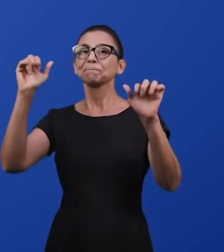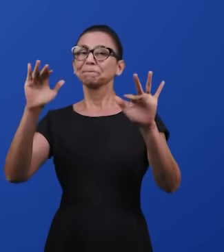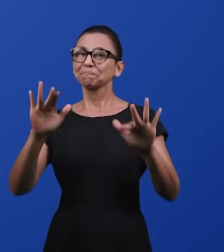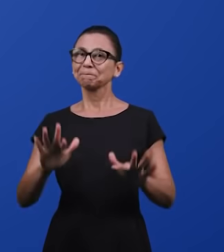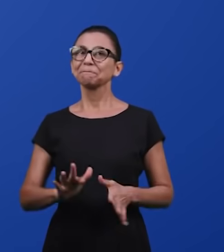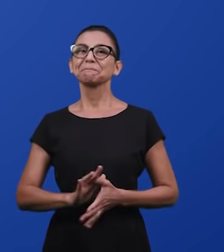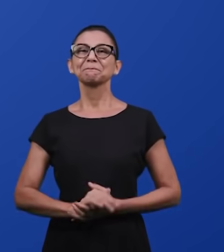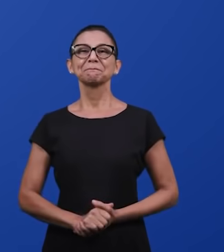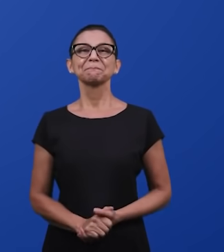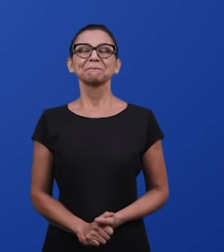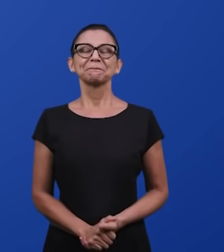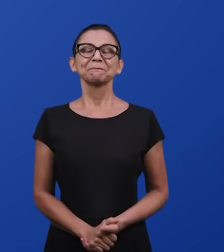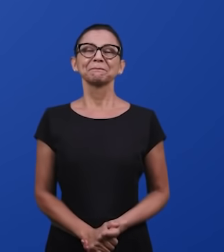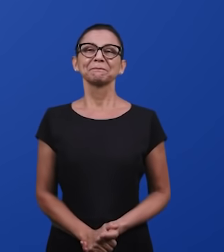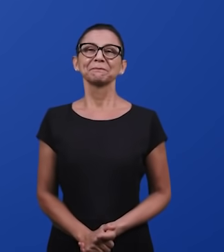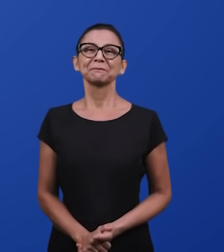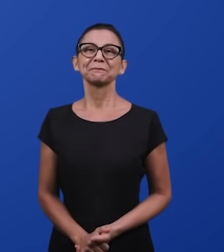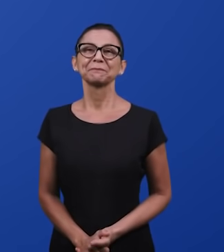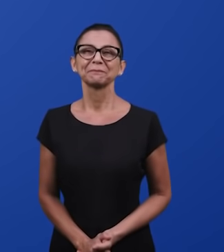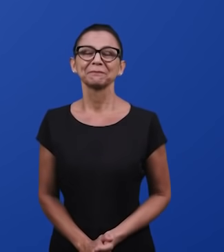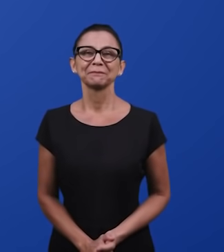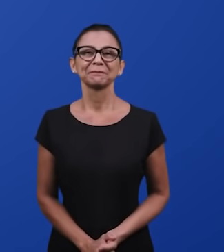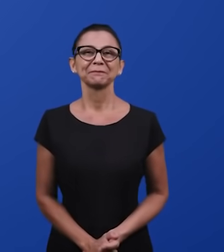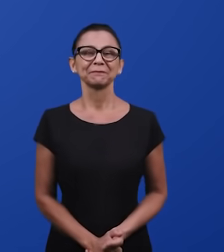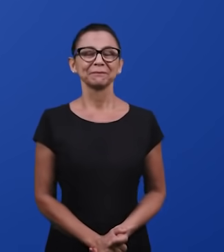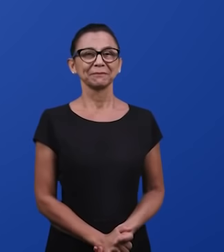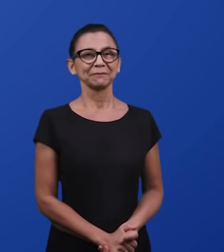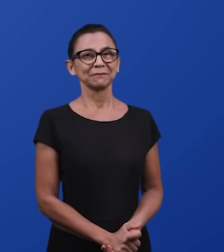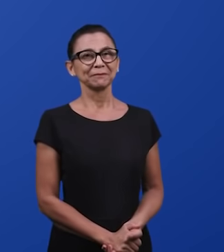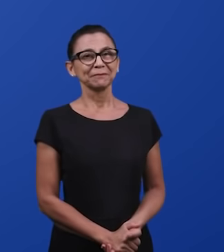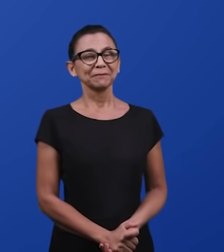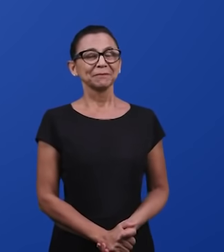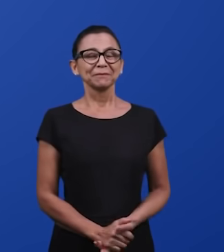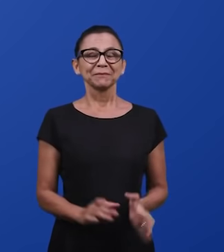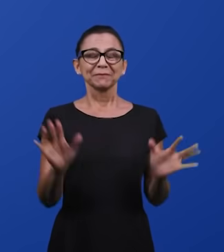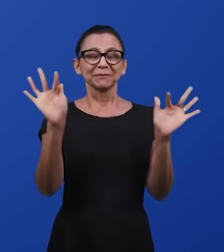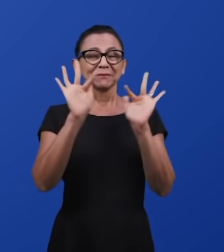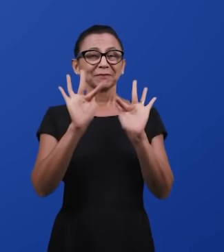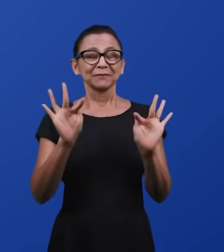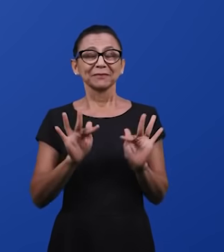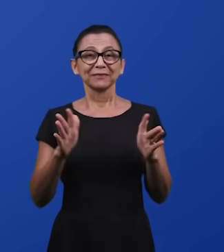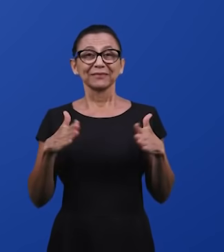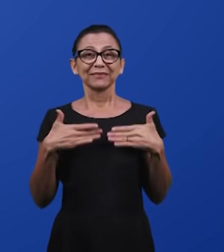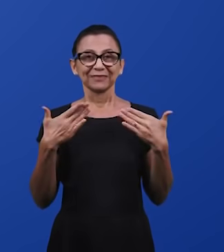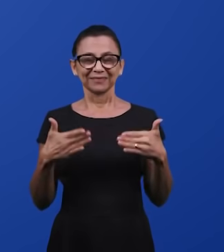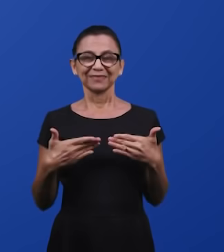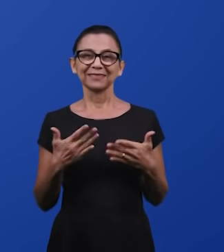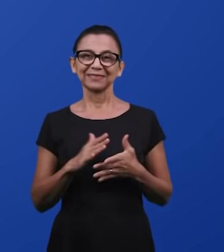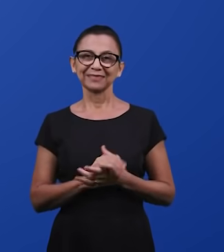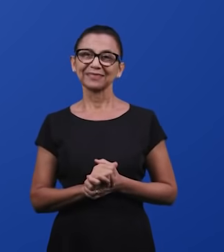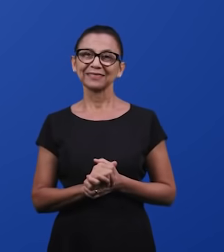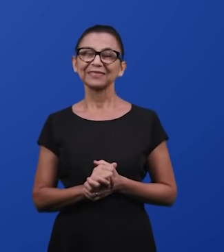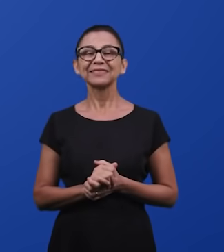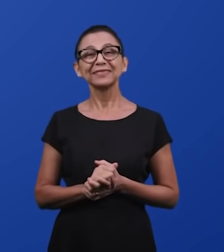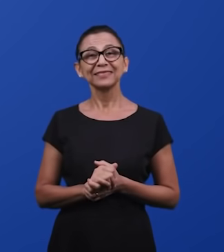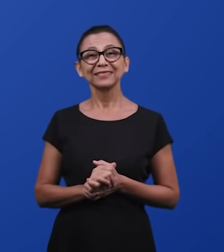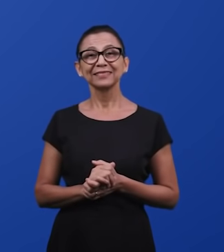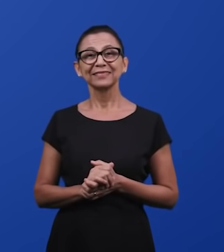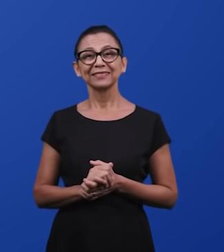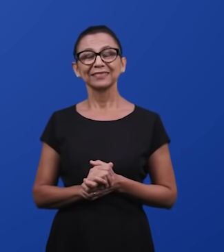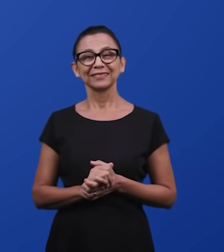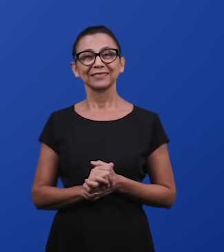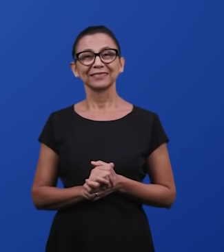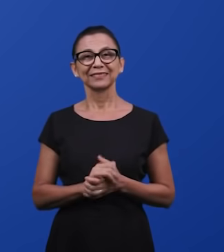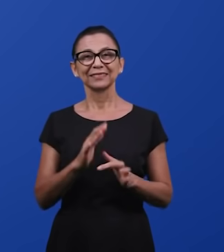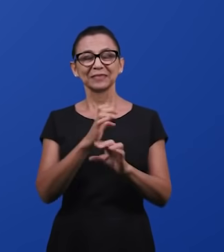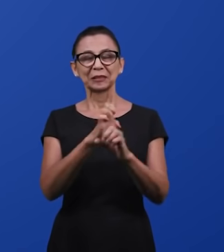grande bênção, e ela relatou para nós a alegria de ser chamada para participar de uma resposta